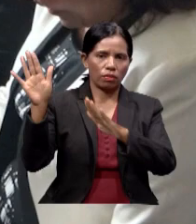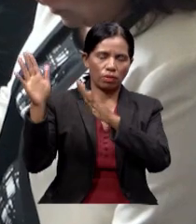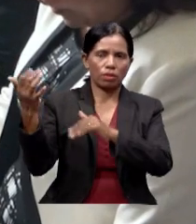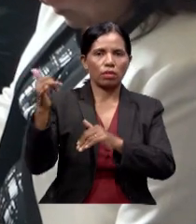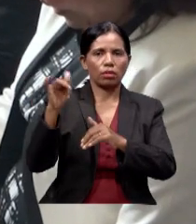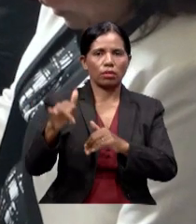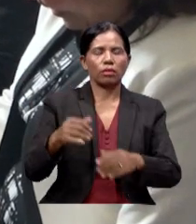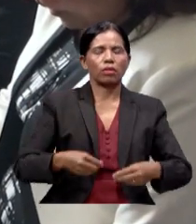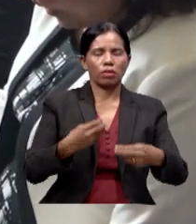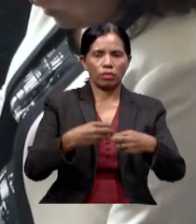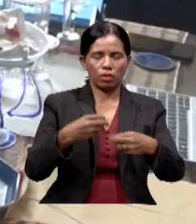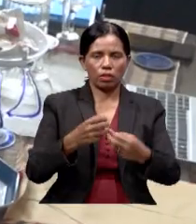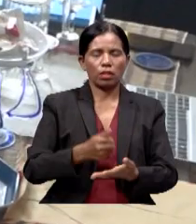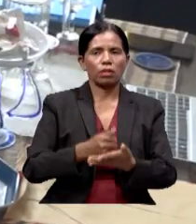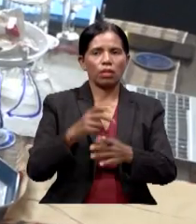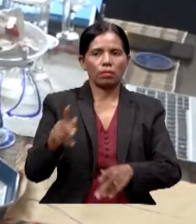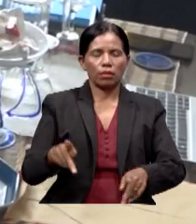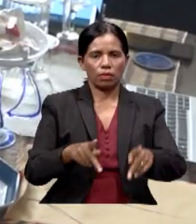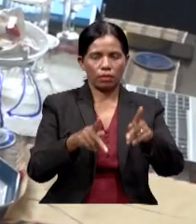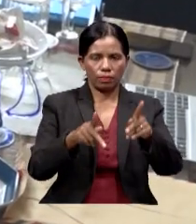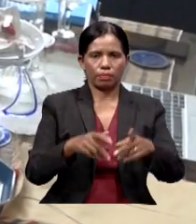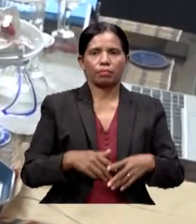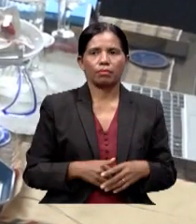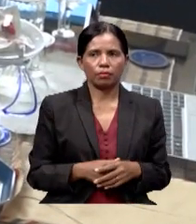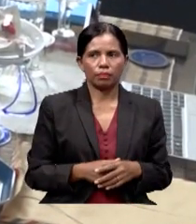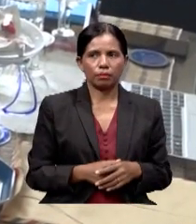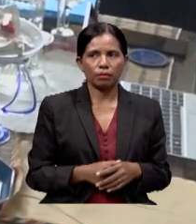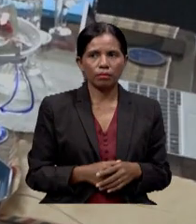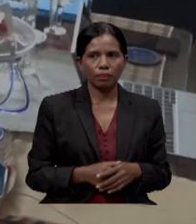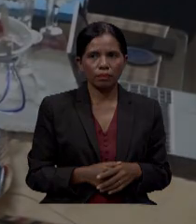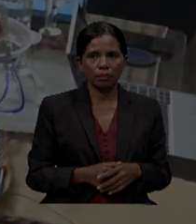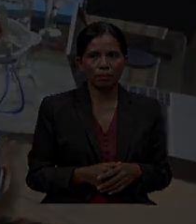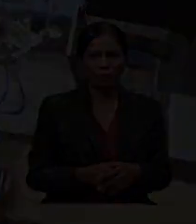hodi dificulta atendimento público. João Bosco Dias, bem-vindo a Simenis, GMN.